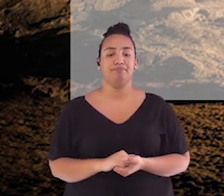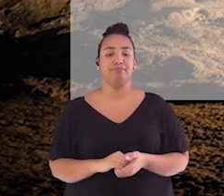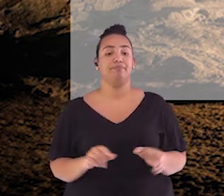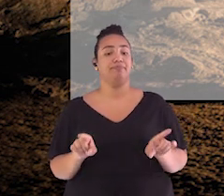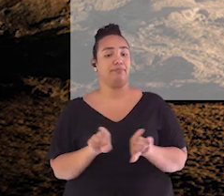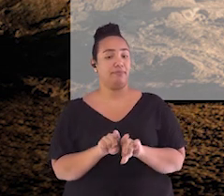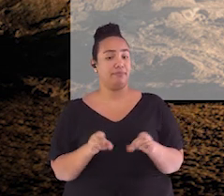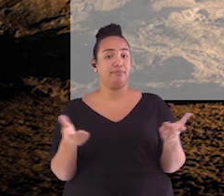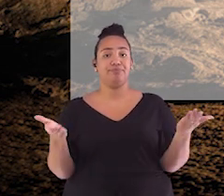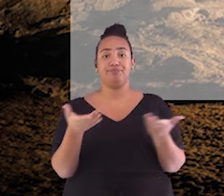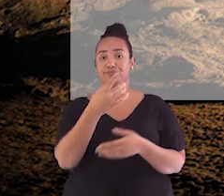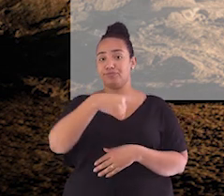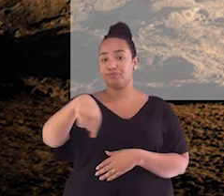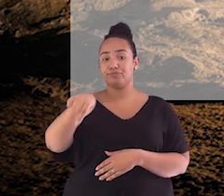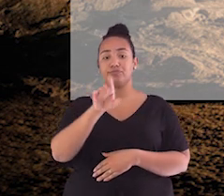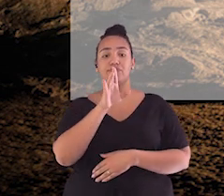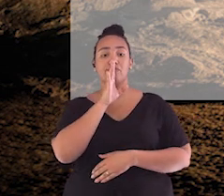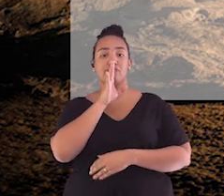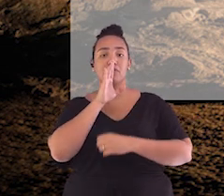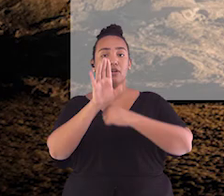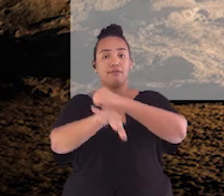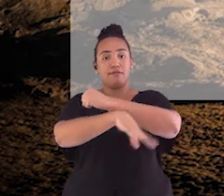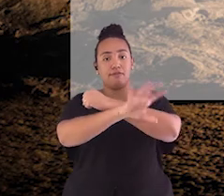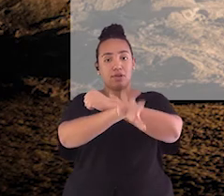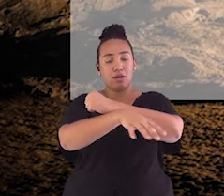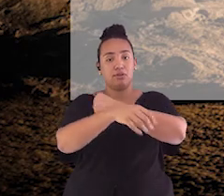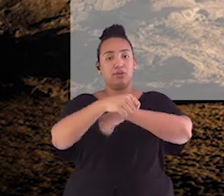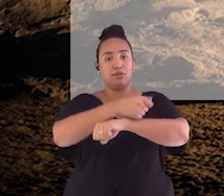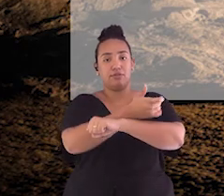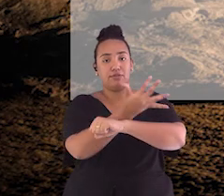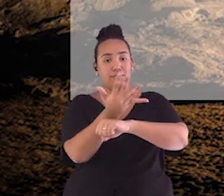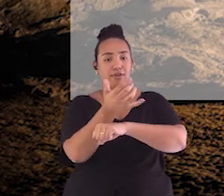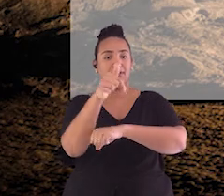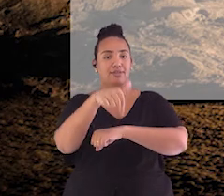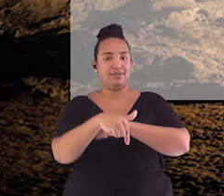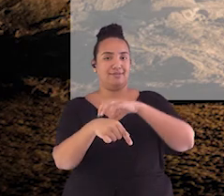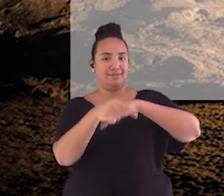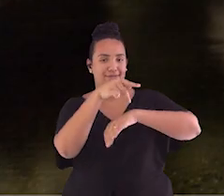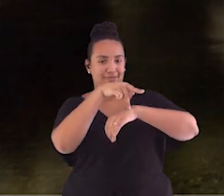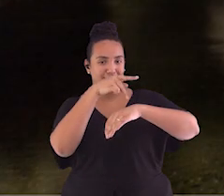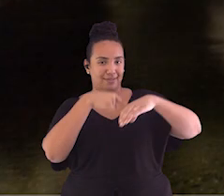também conhecer a fauna e a flora existente nas cavernas. Então vamos lá.